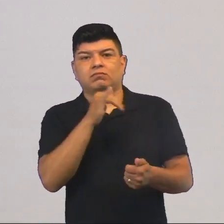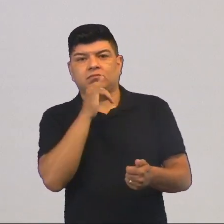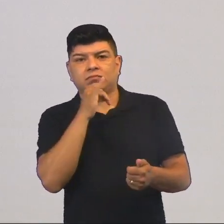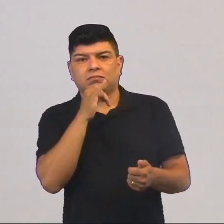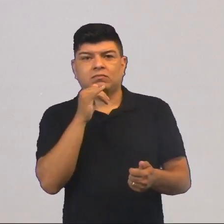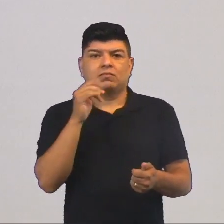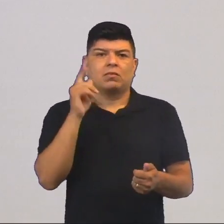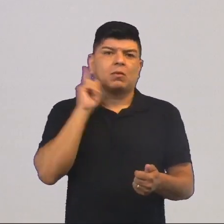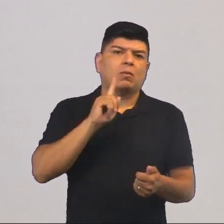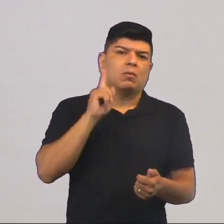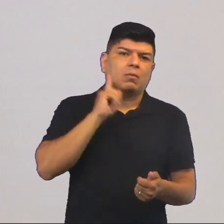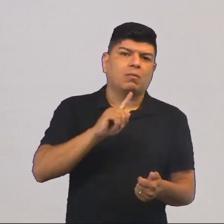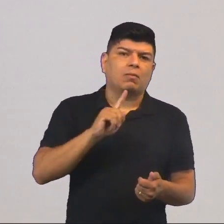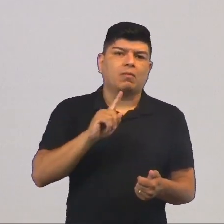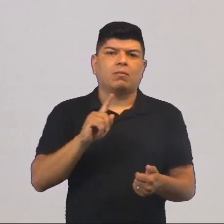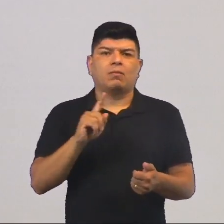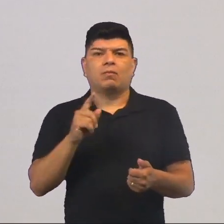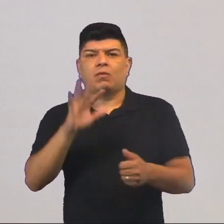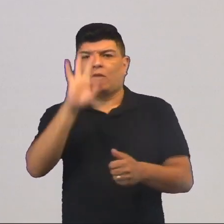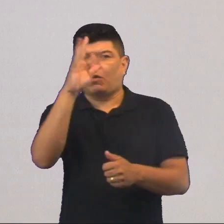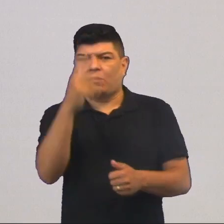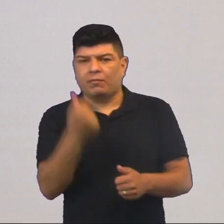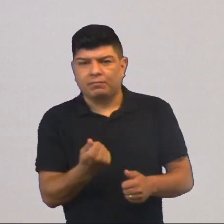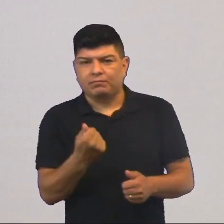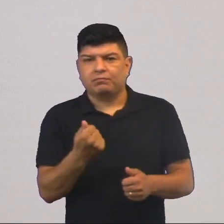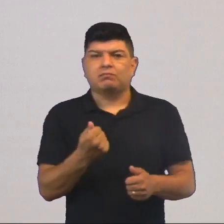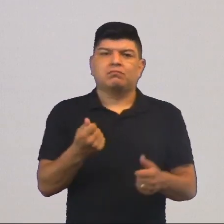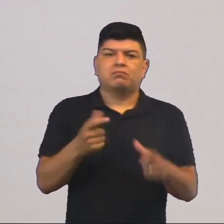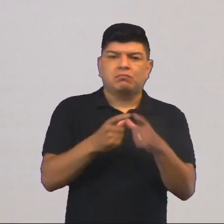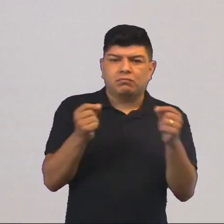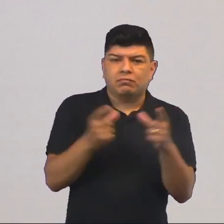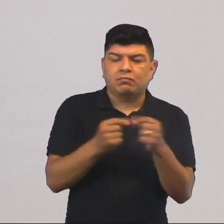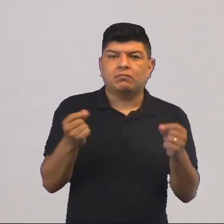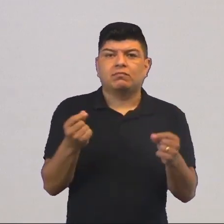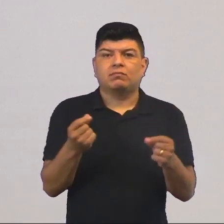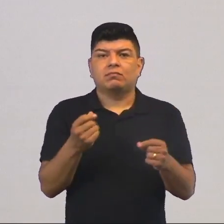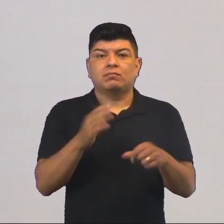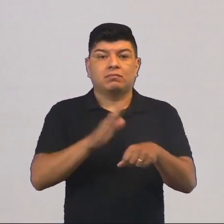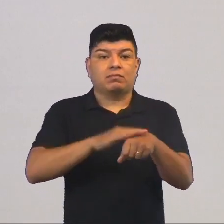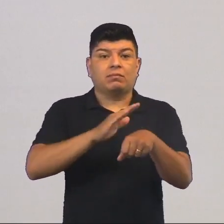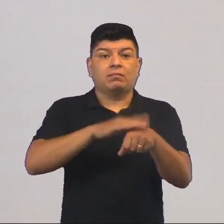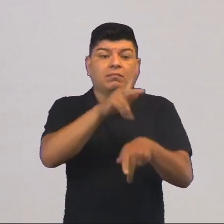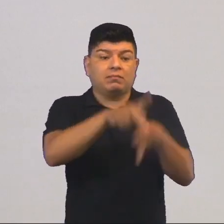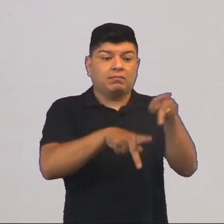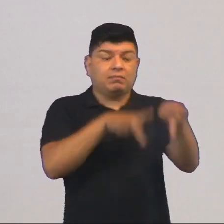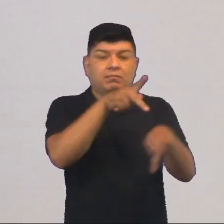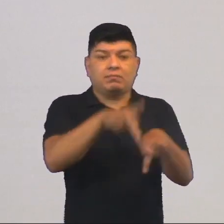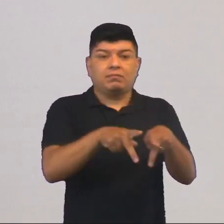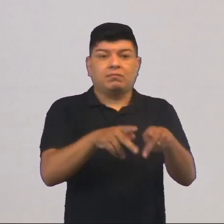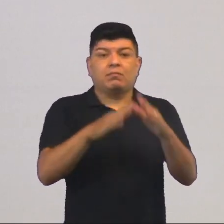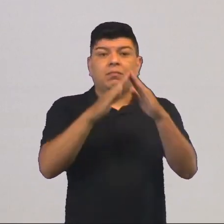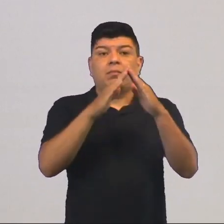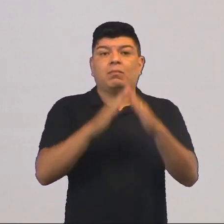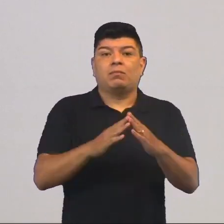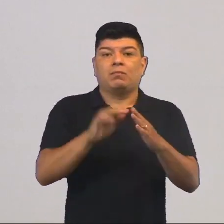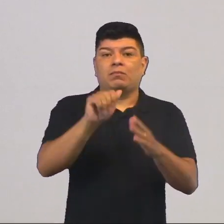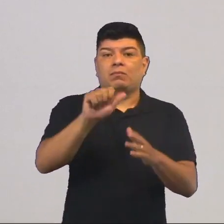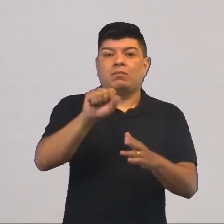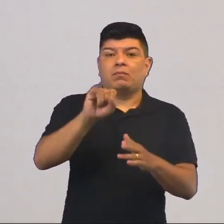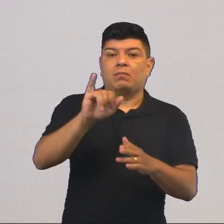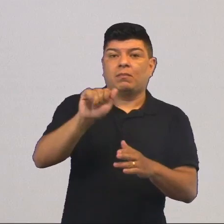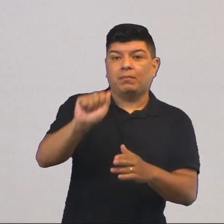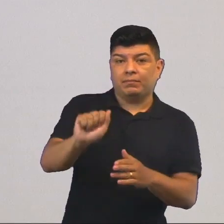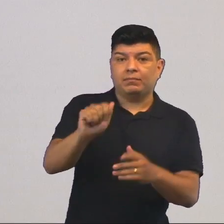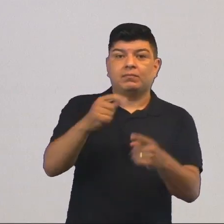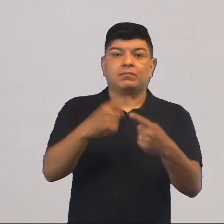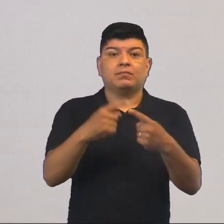continente americano, africano, asiático. Nós sabemos que a maior população do mundo mora na Ásia, porque a maior população do